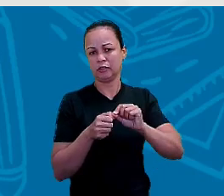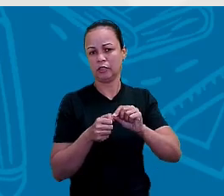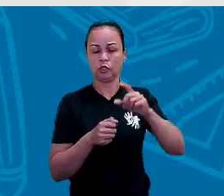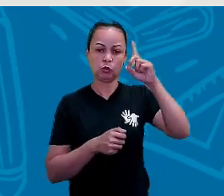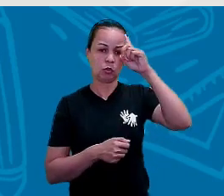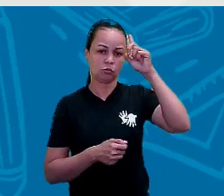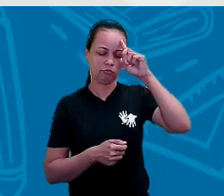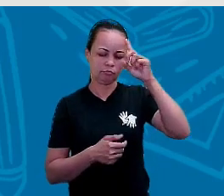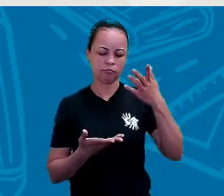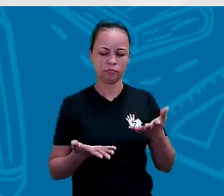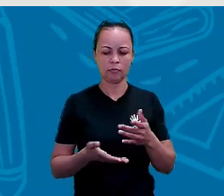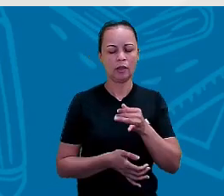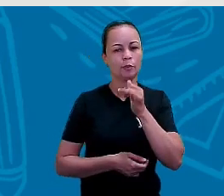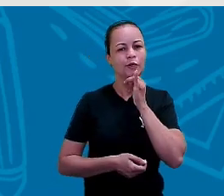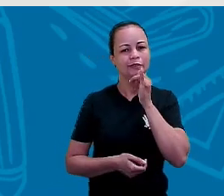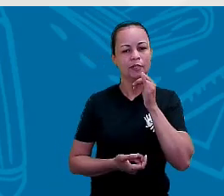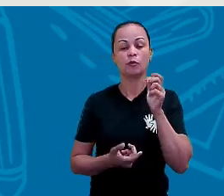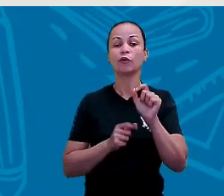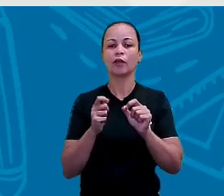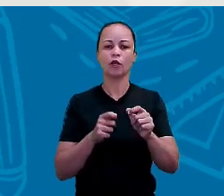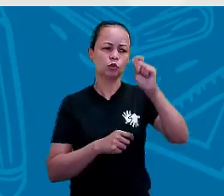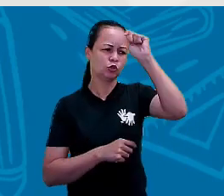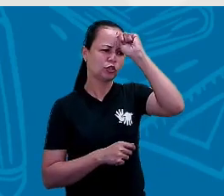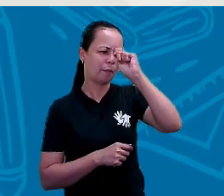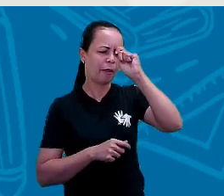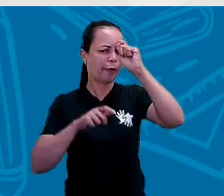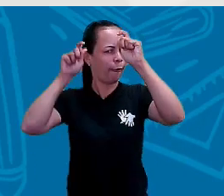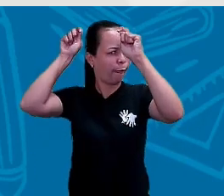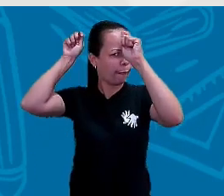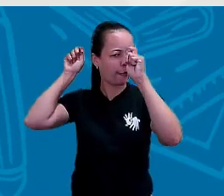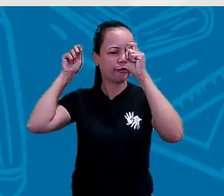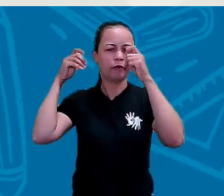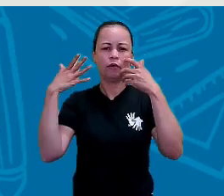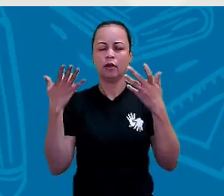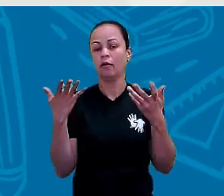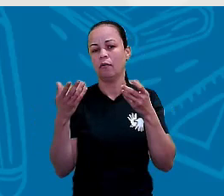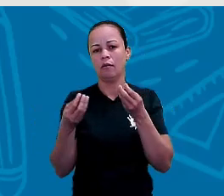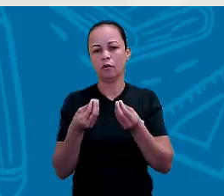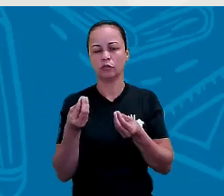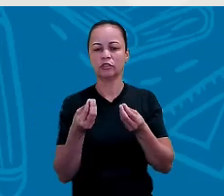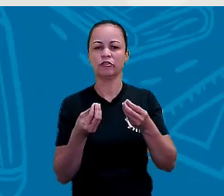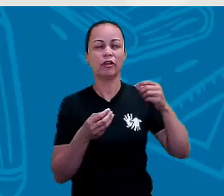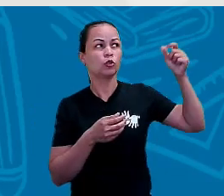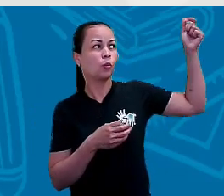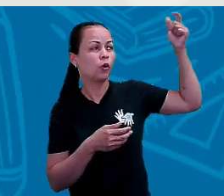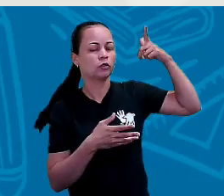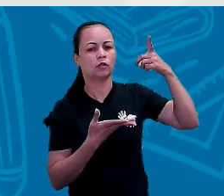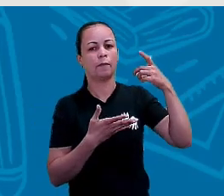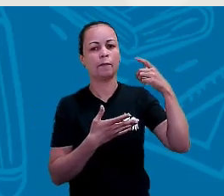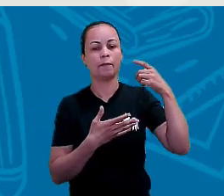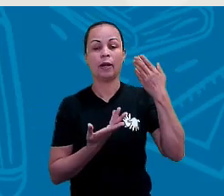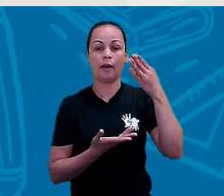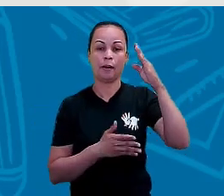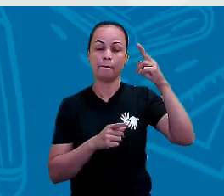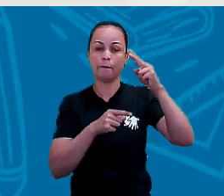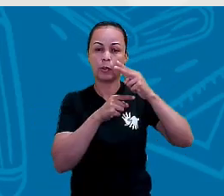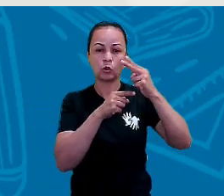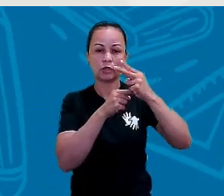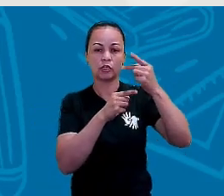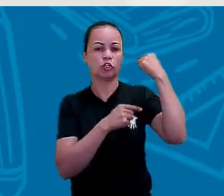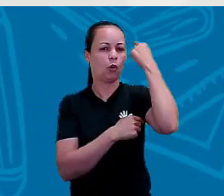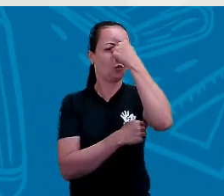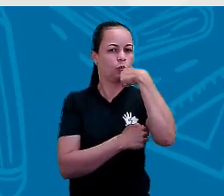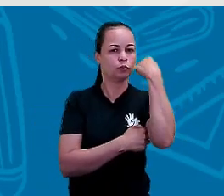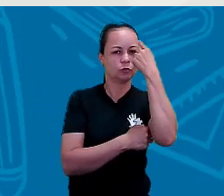tá certo? Como, por exemplo, usar chapéu, usar boné, quando a gente estiver exposto ao sol, para proteger principalmente o nosso